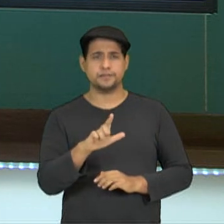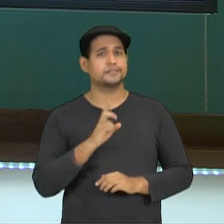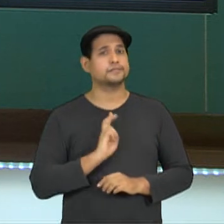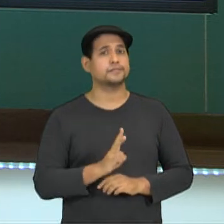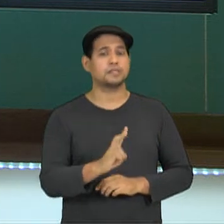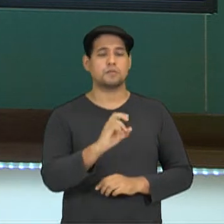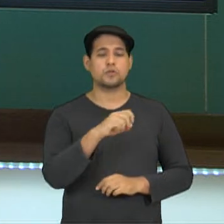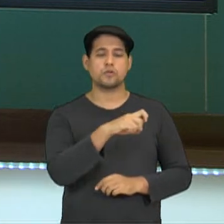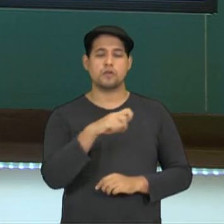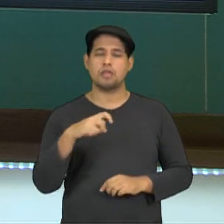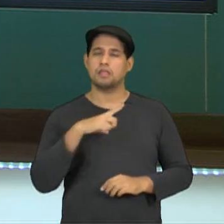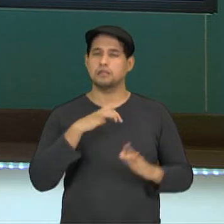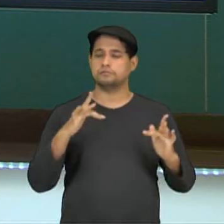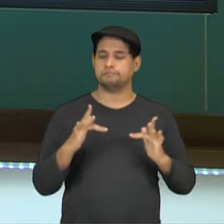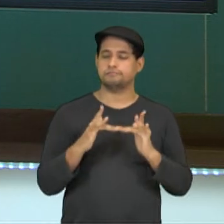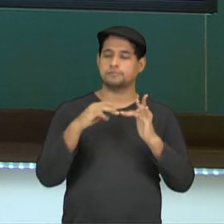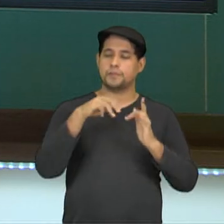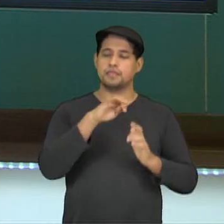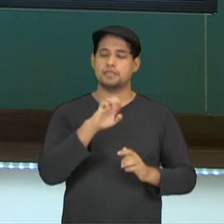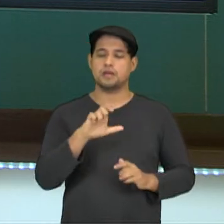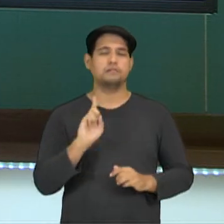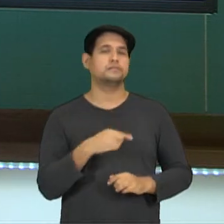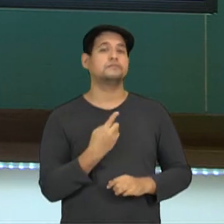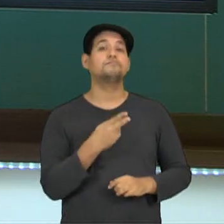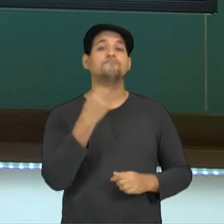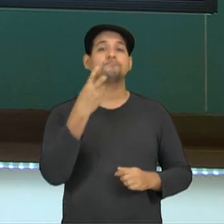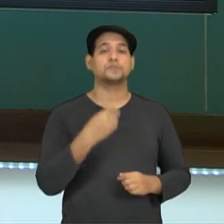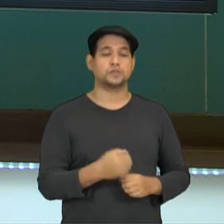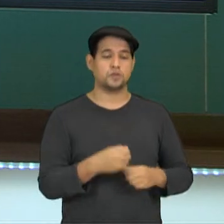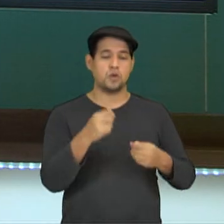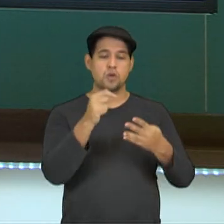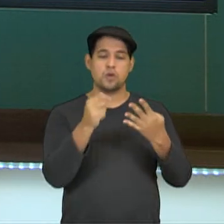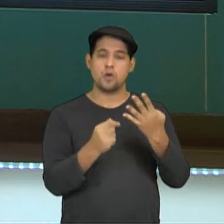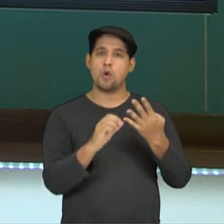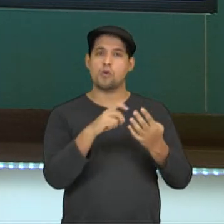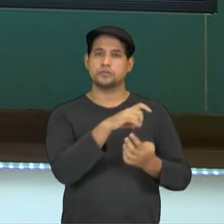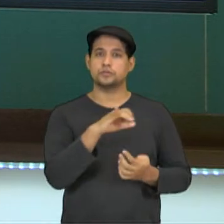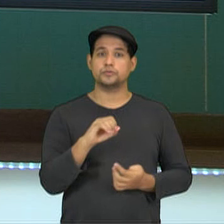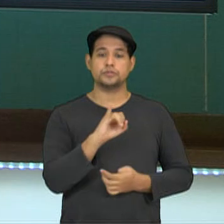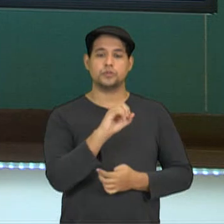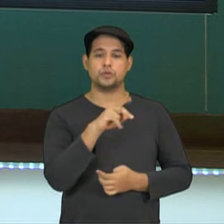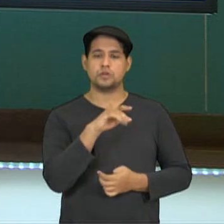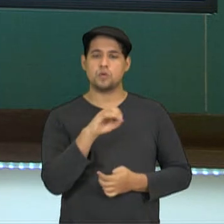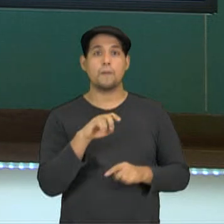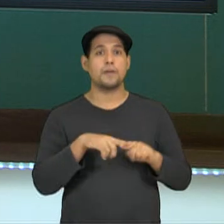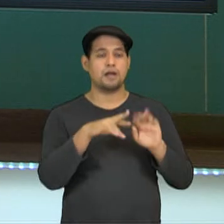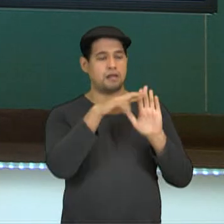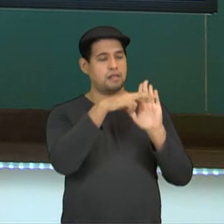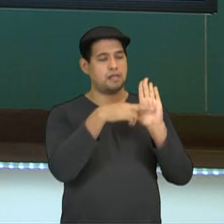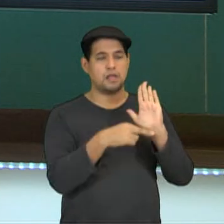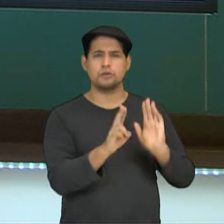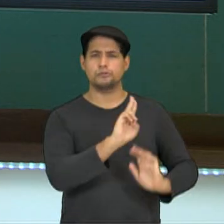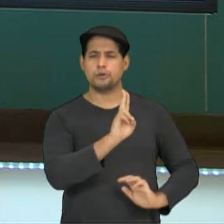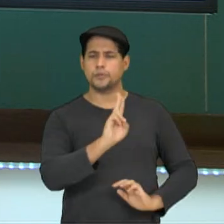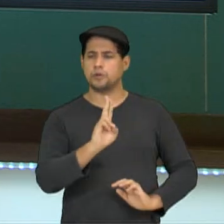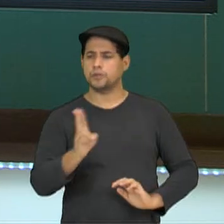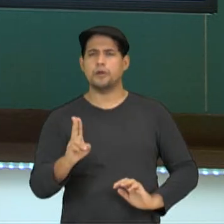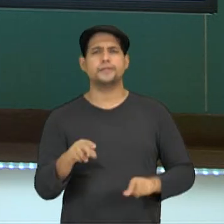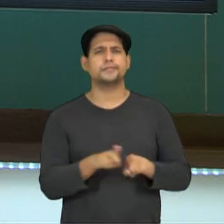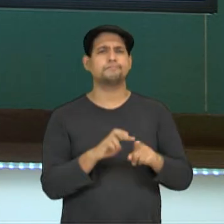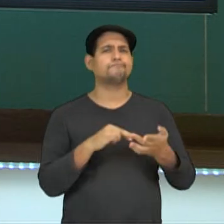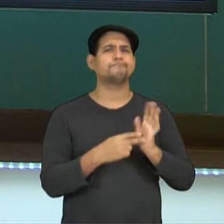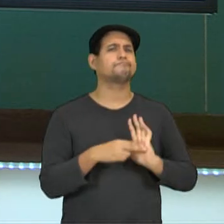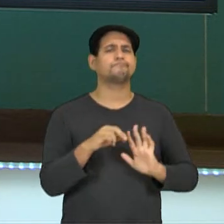está associado a um metal, estamos falando de um óxido iônico. Então, a regra para dar o nome para esse óxido